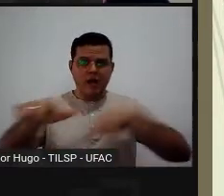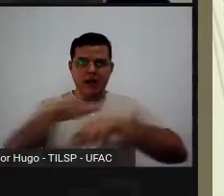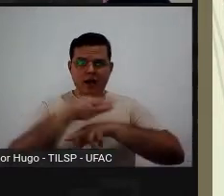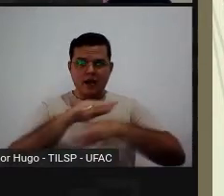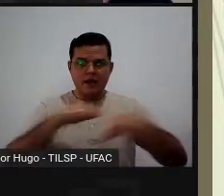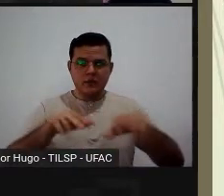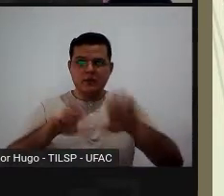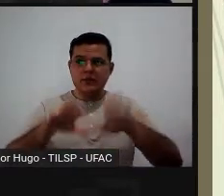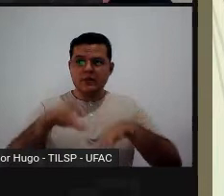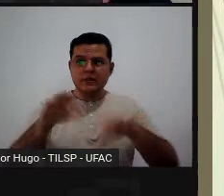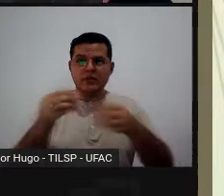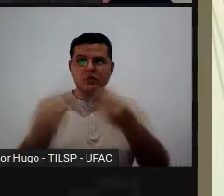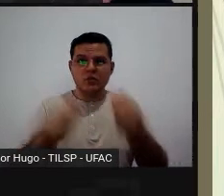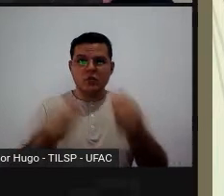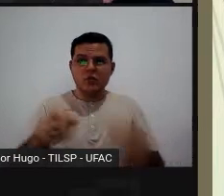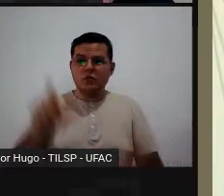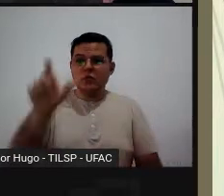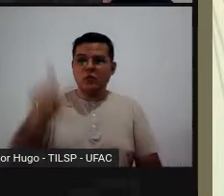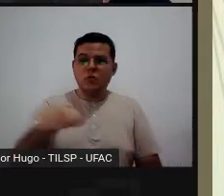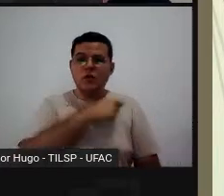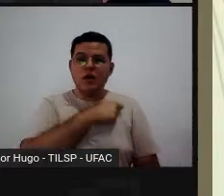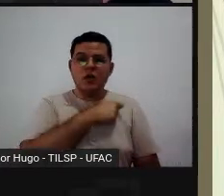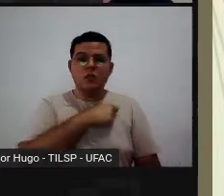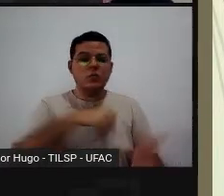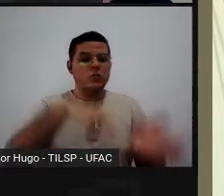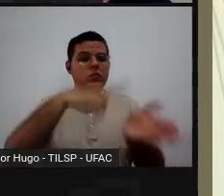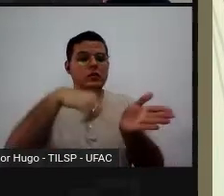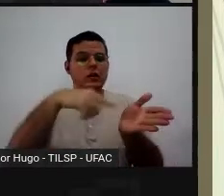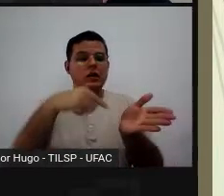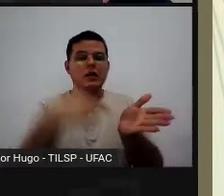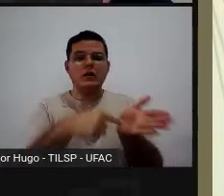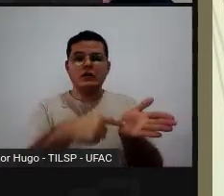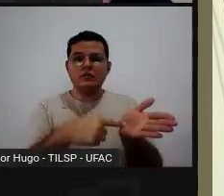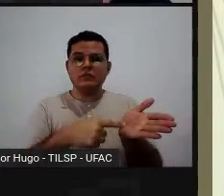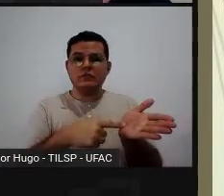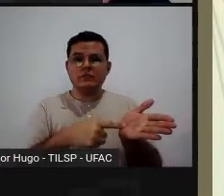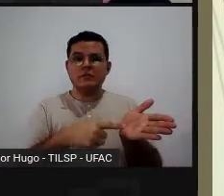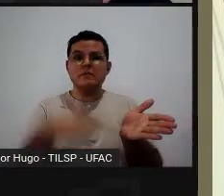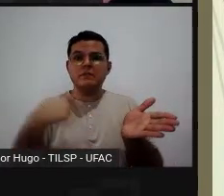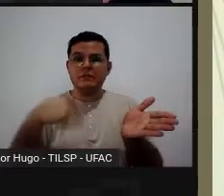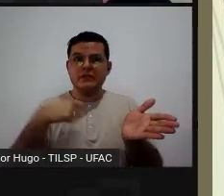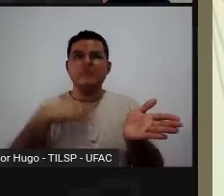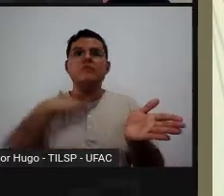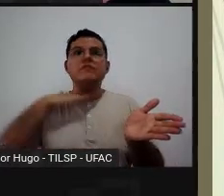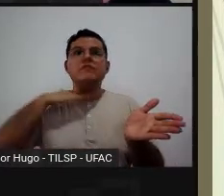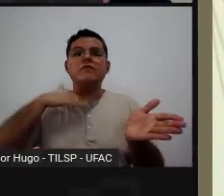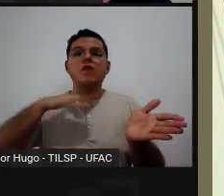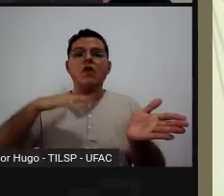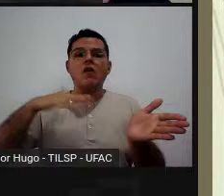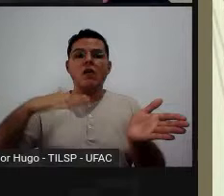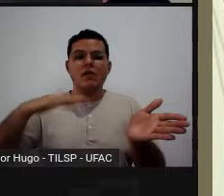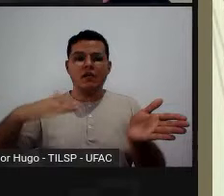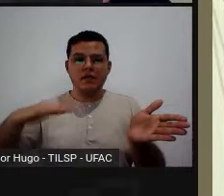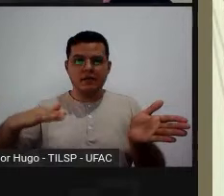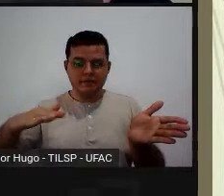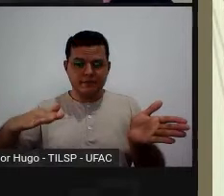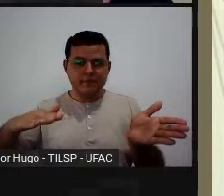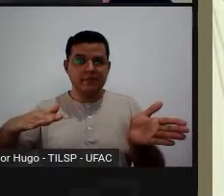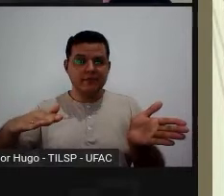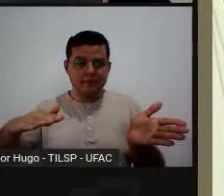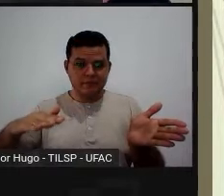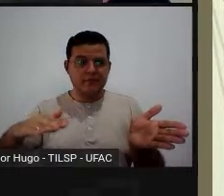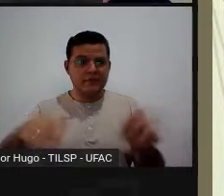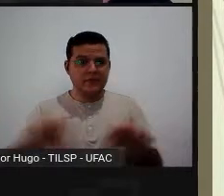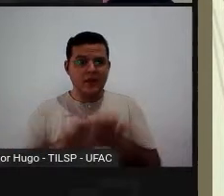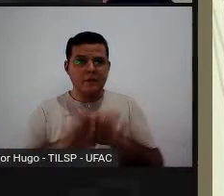de texto, na parte de leitura, interpretação, teste, comentário final, domínio do vocabulário, domínio gramatical,